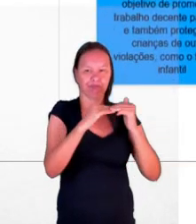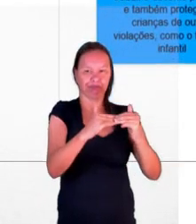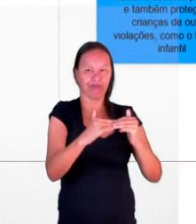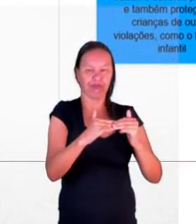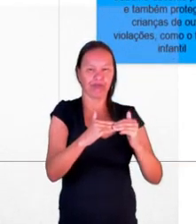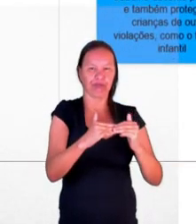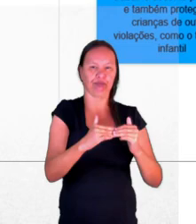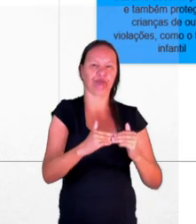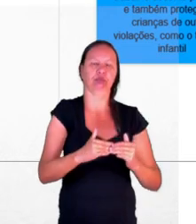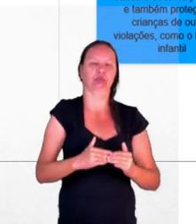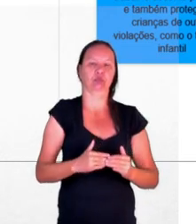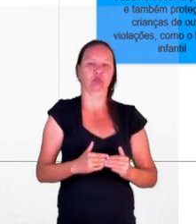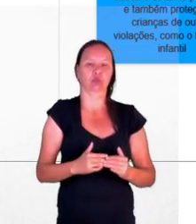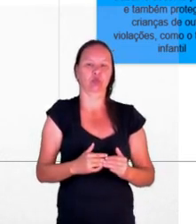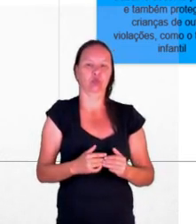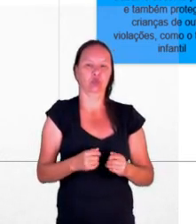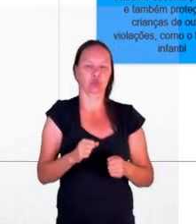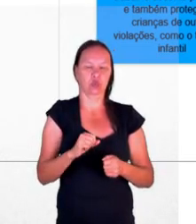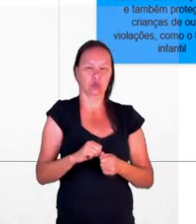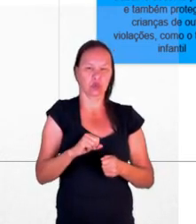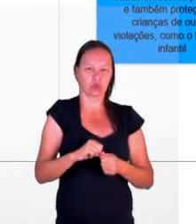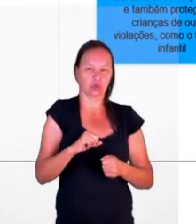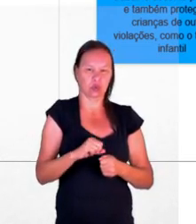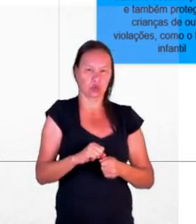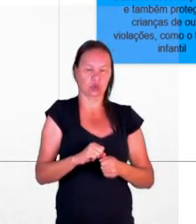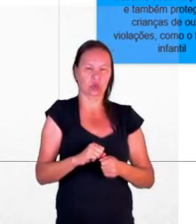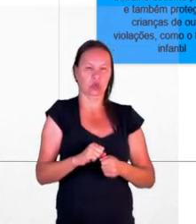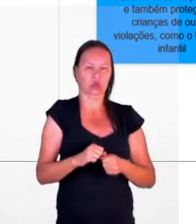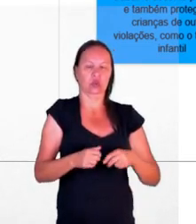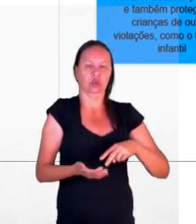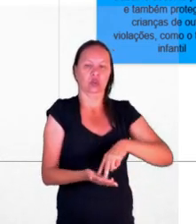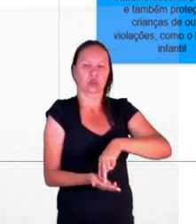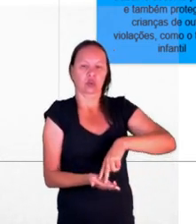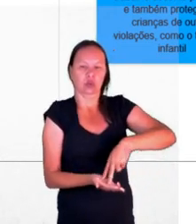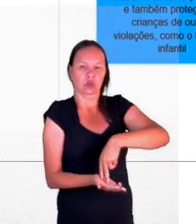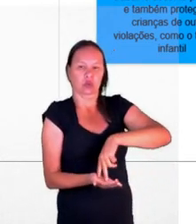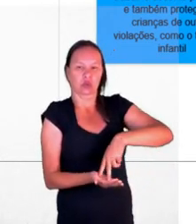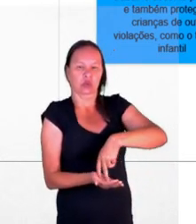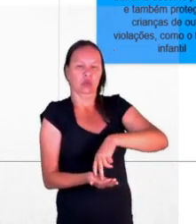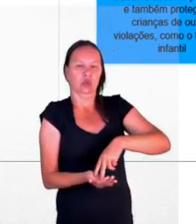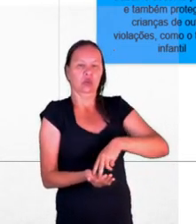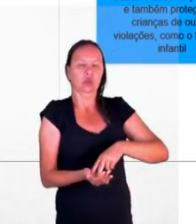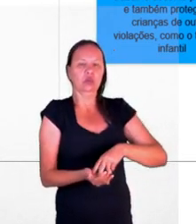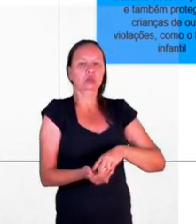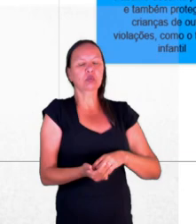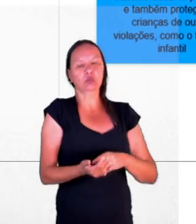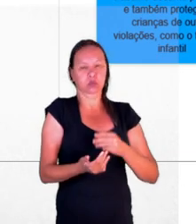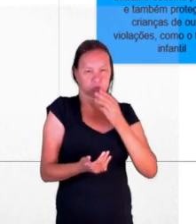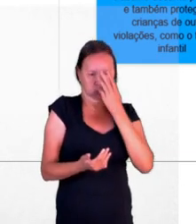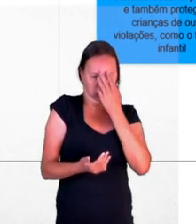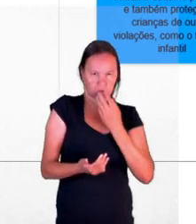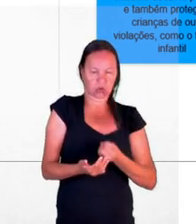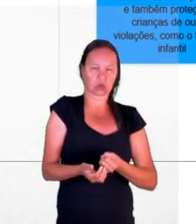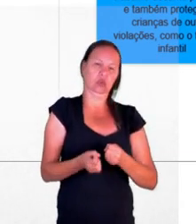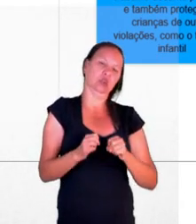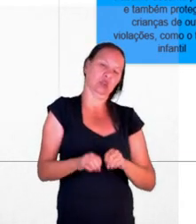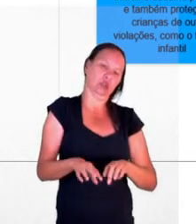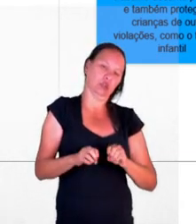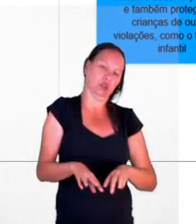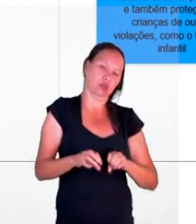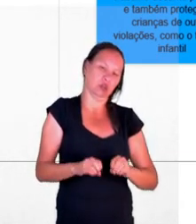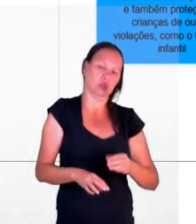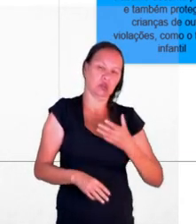o a execução do projeto que contou com oficina de dança com profissionalização de mulheres eh